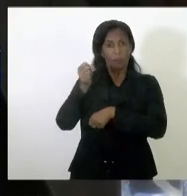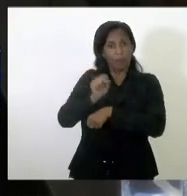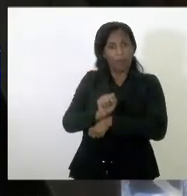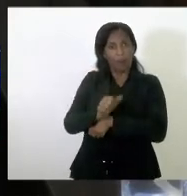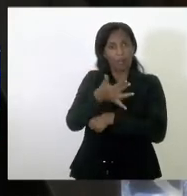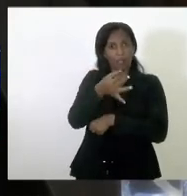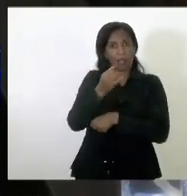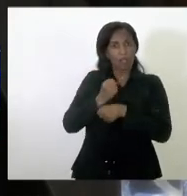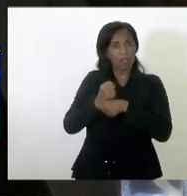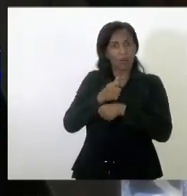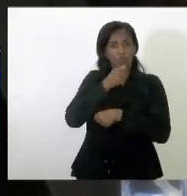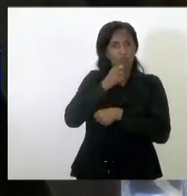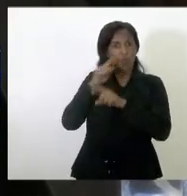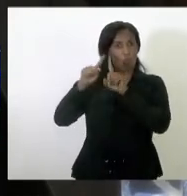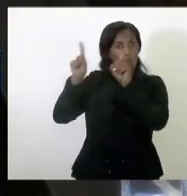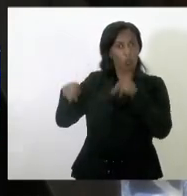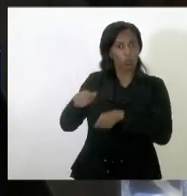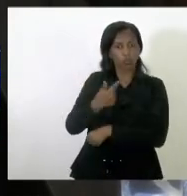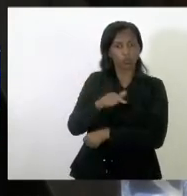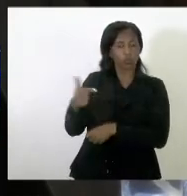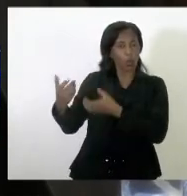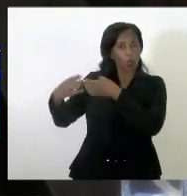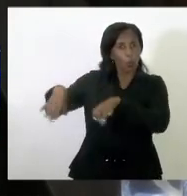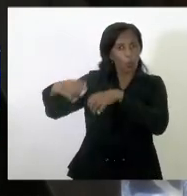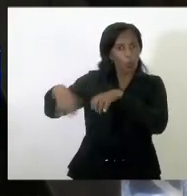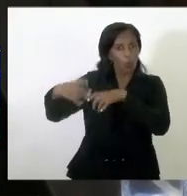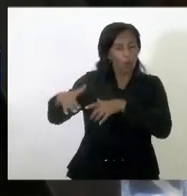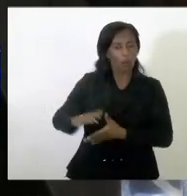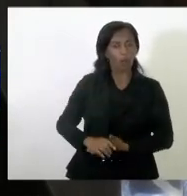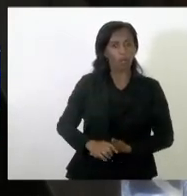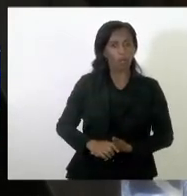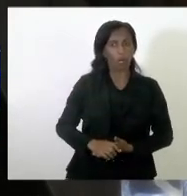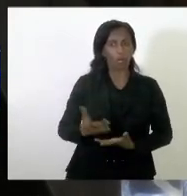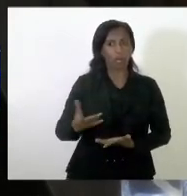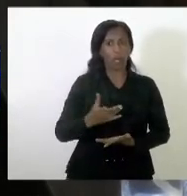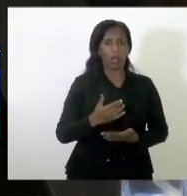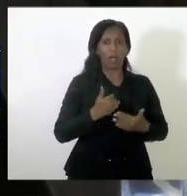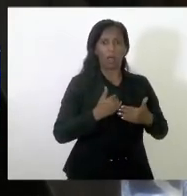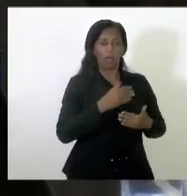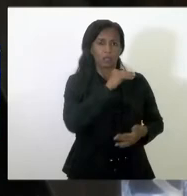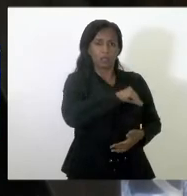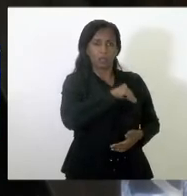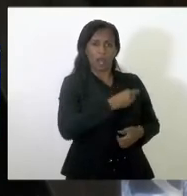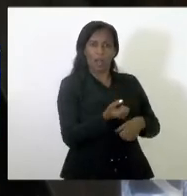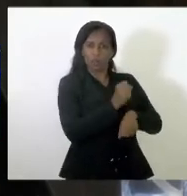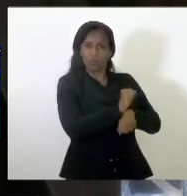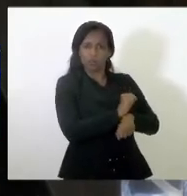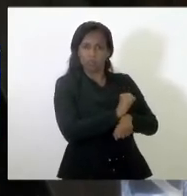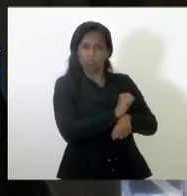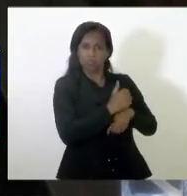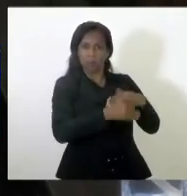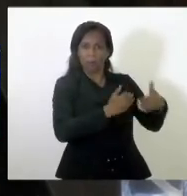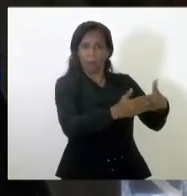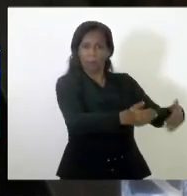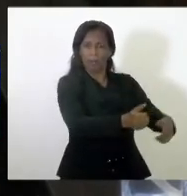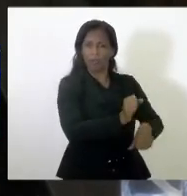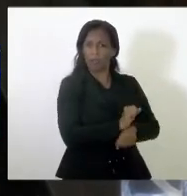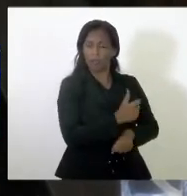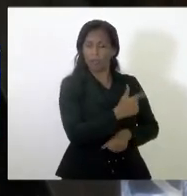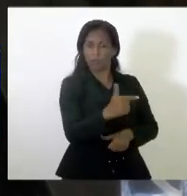público? Nós vamos ficar 10 anos com os planos de cargos, carreiras e salários congelados? Nós vamos